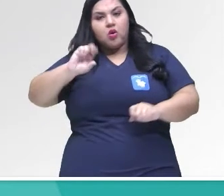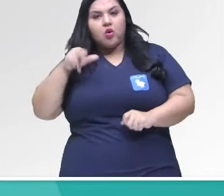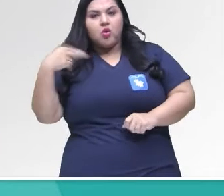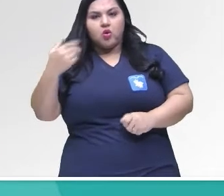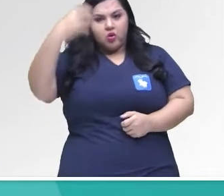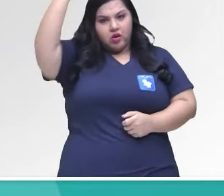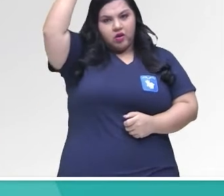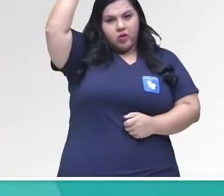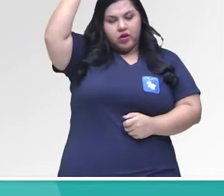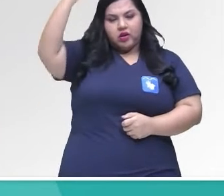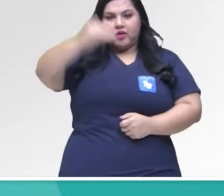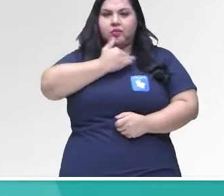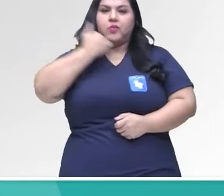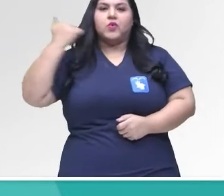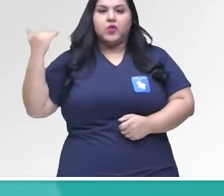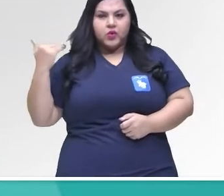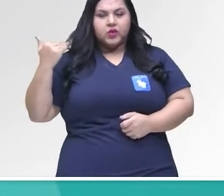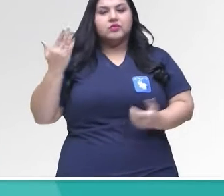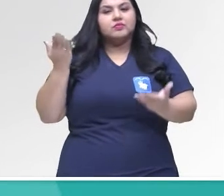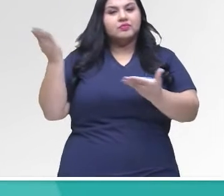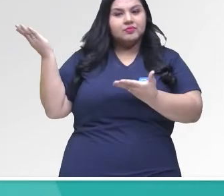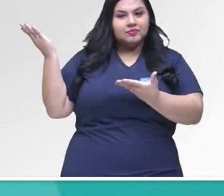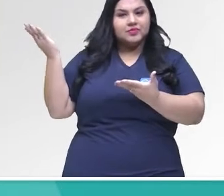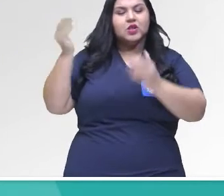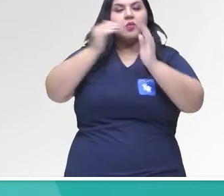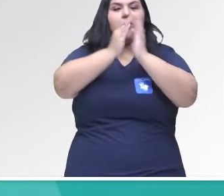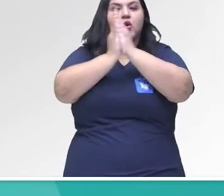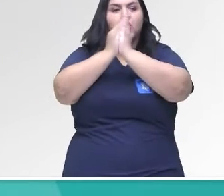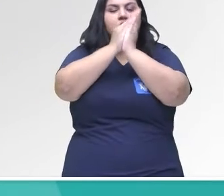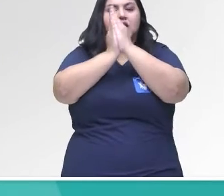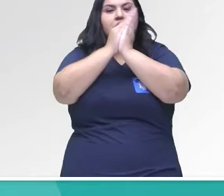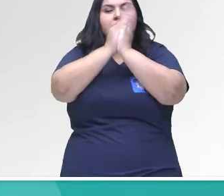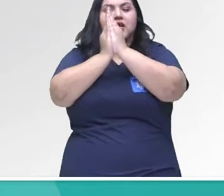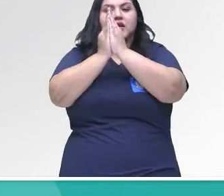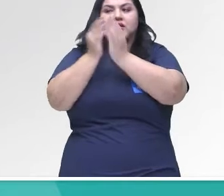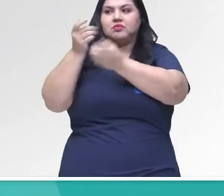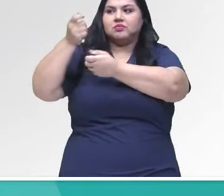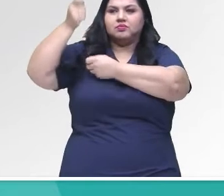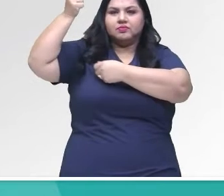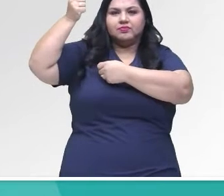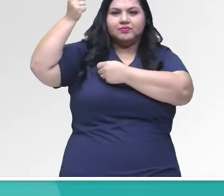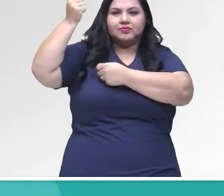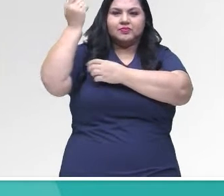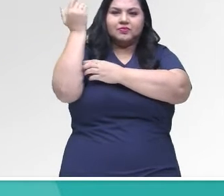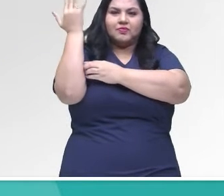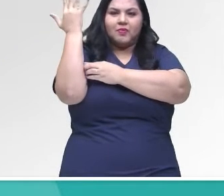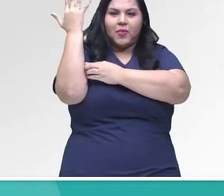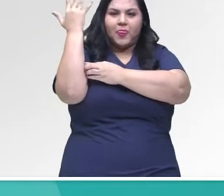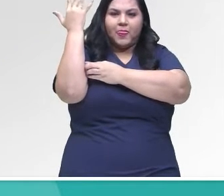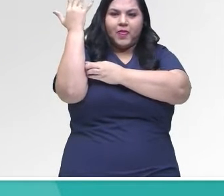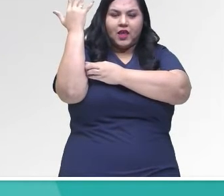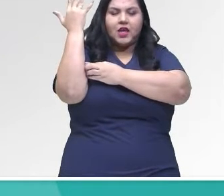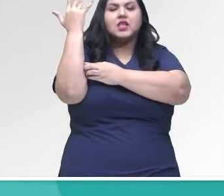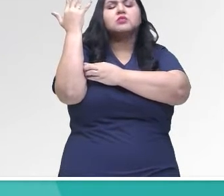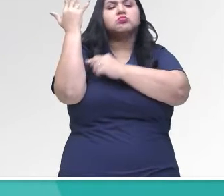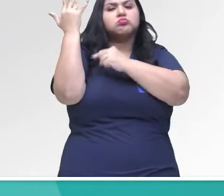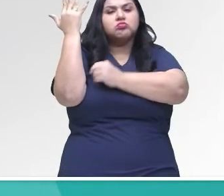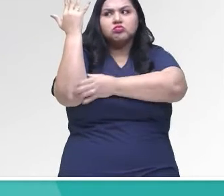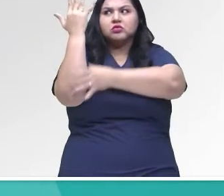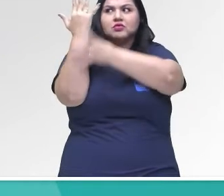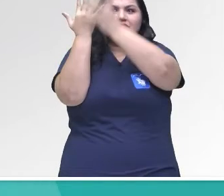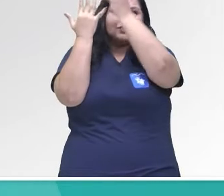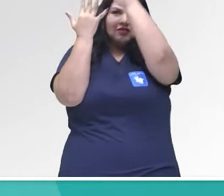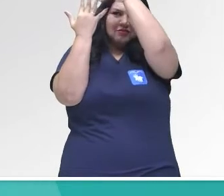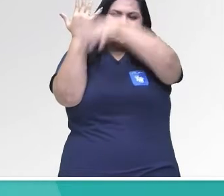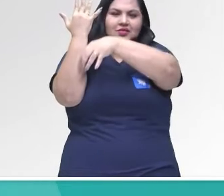já morta. Essa aí é uma boneca, né? Que ela está levando a calunga, que é a Dama do Passo. Ela traz na mão a calunga e